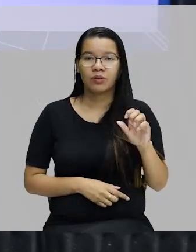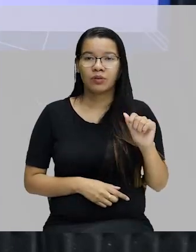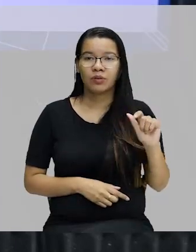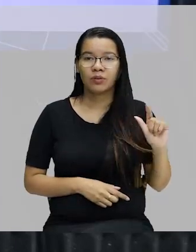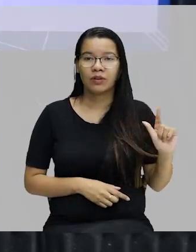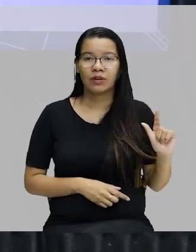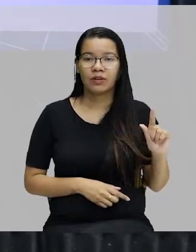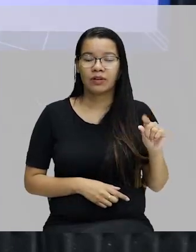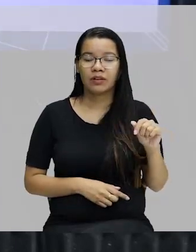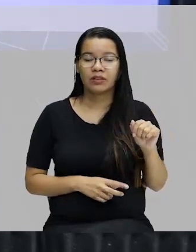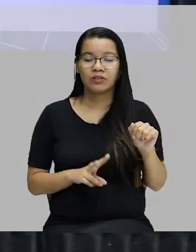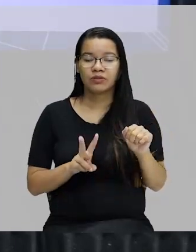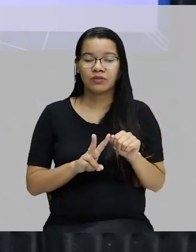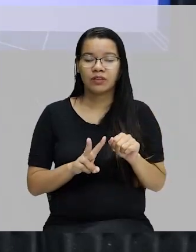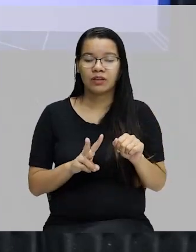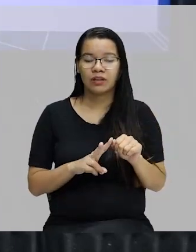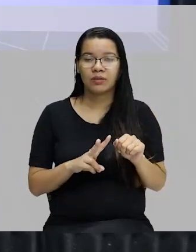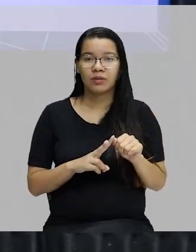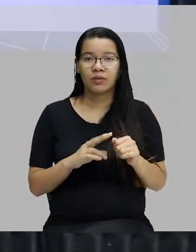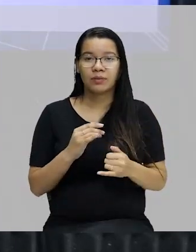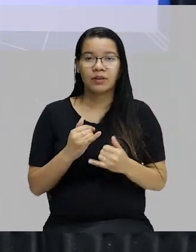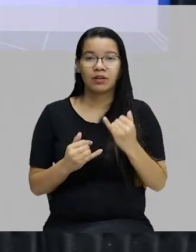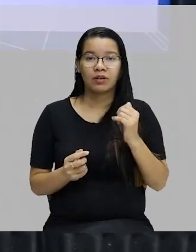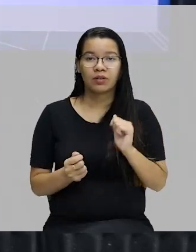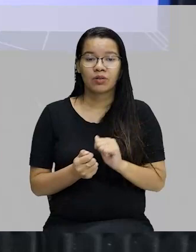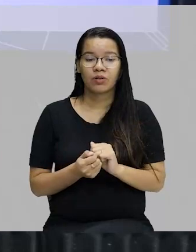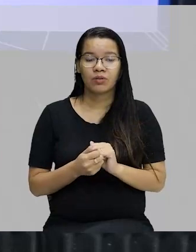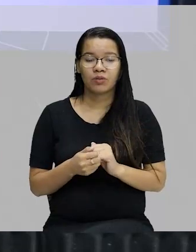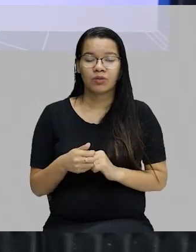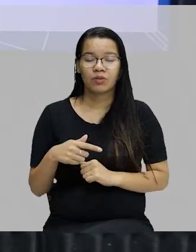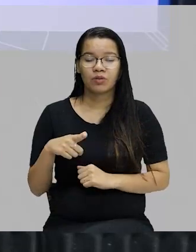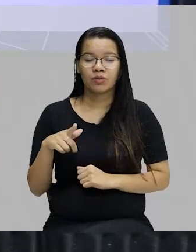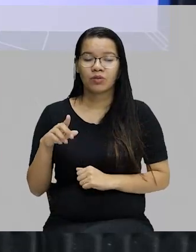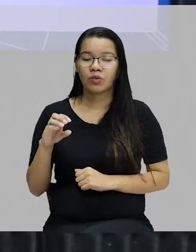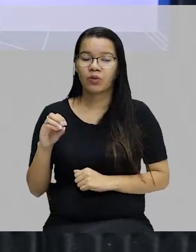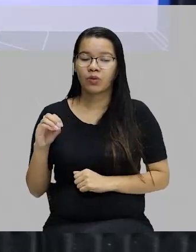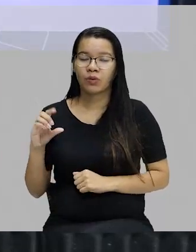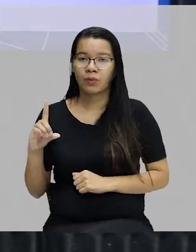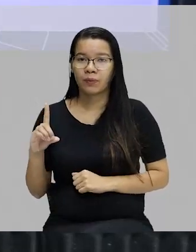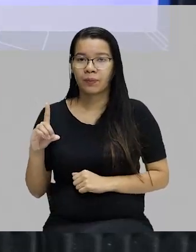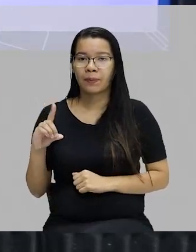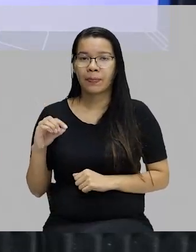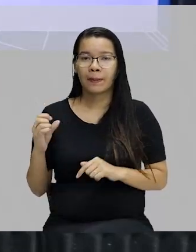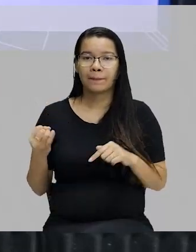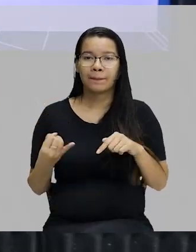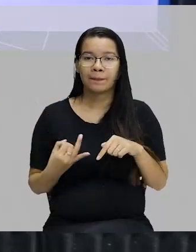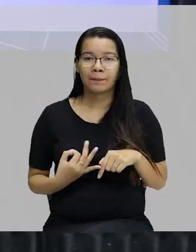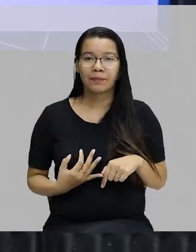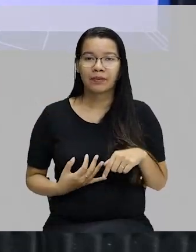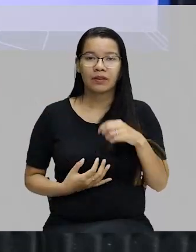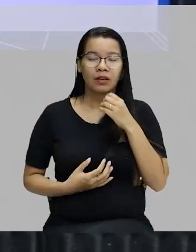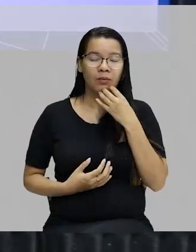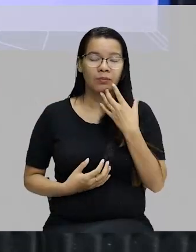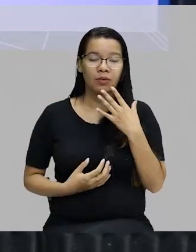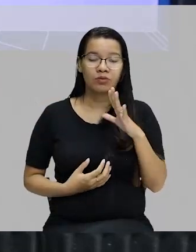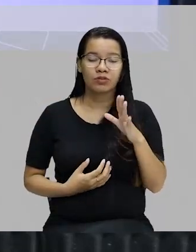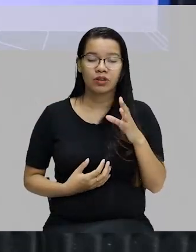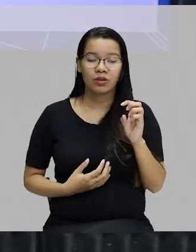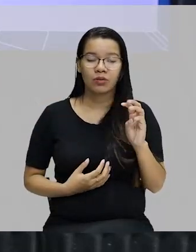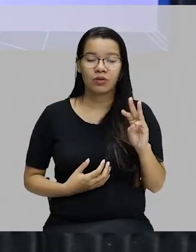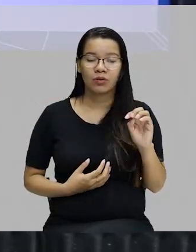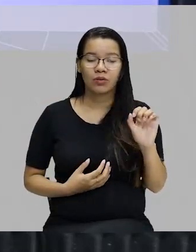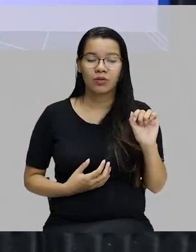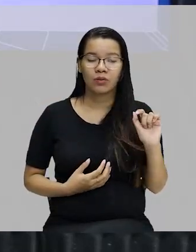advérbio equivalente a good. Good é o adjetivo bom, é a qualidade bom. Já no caso do well, é